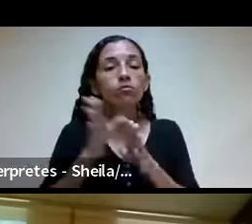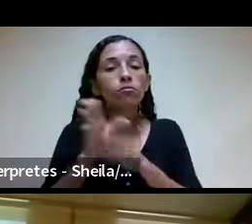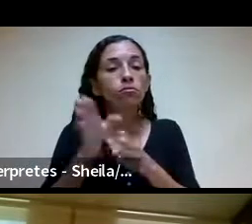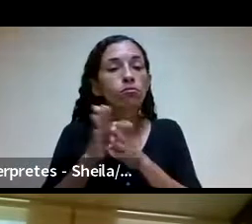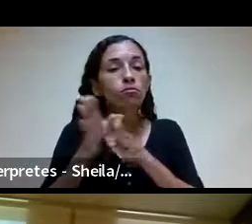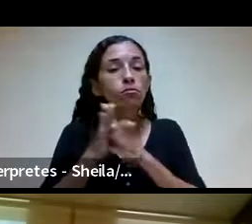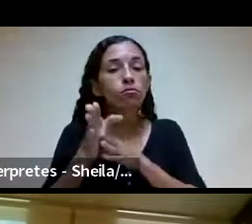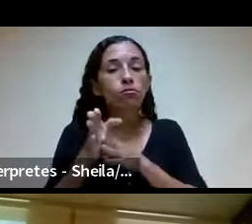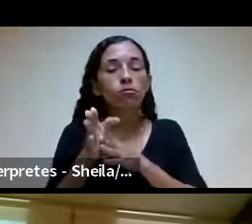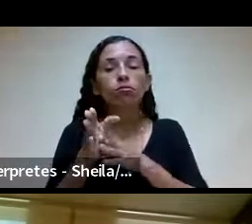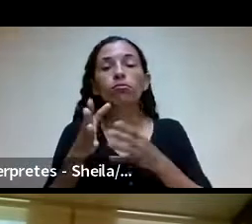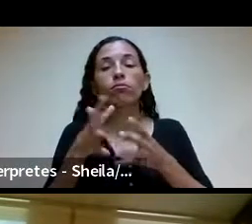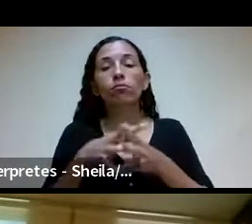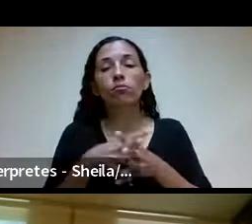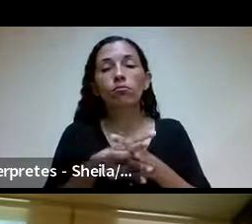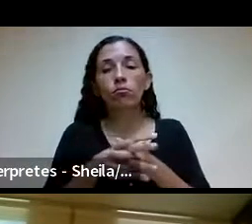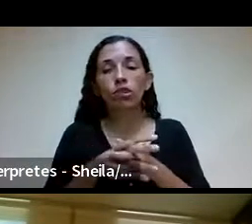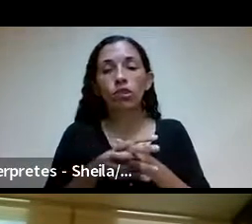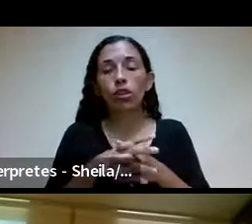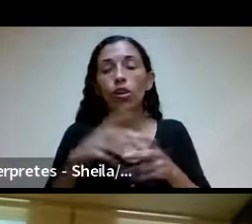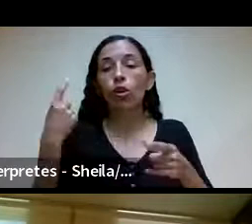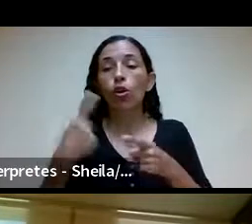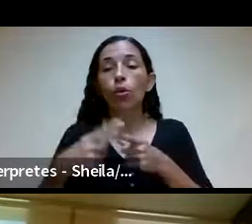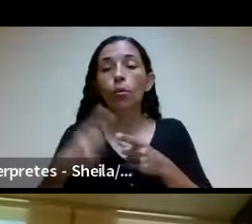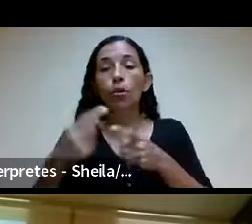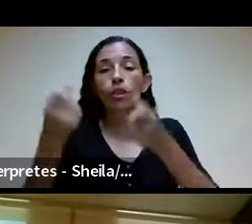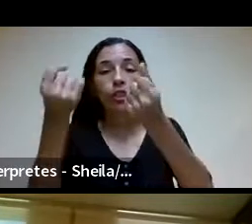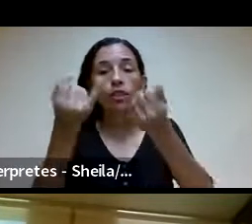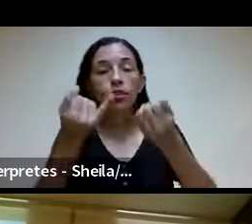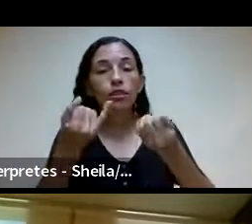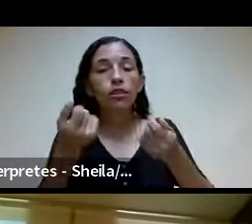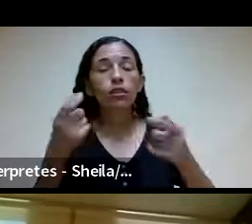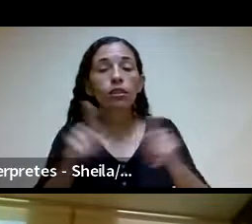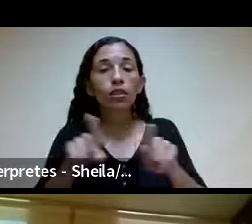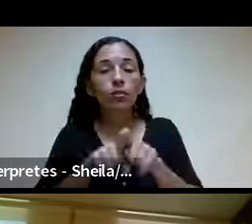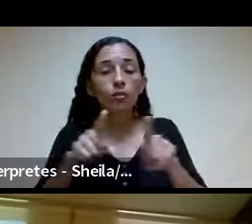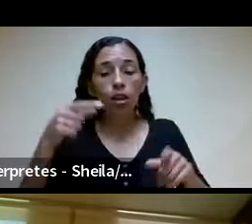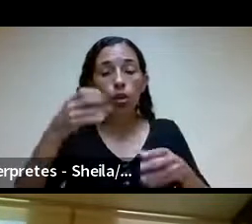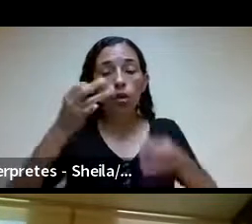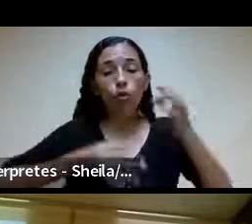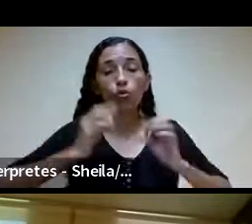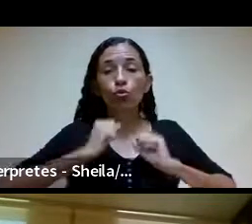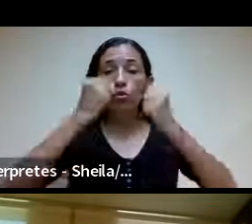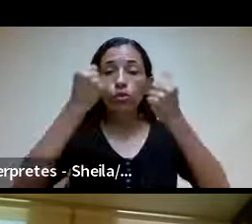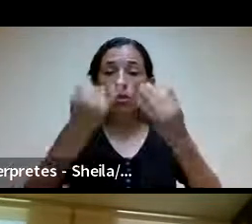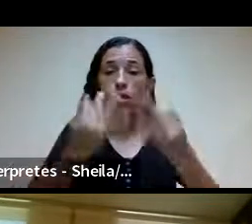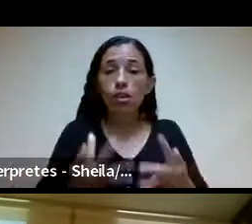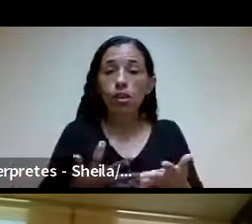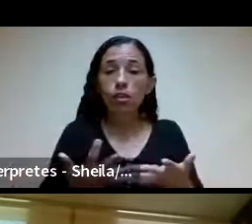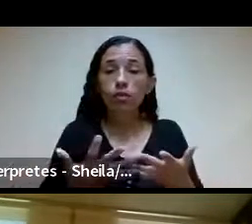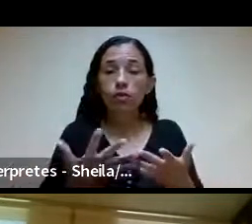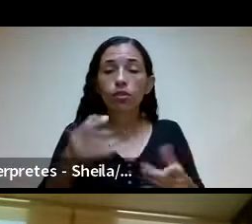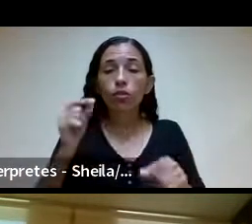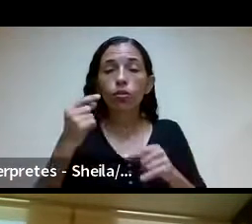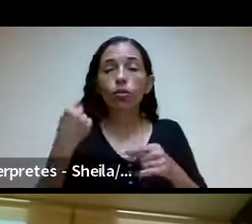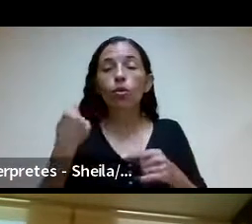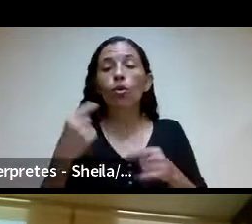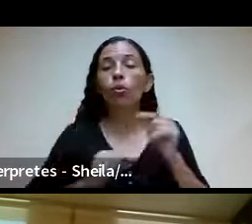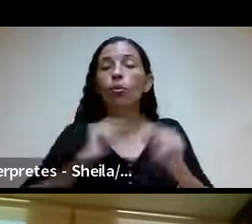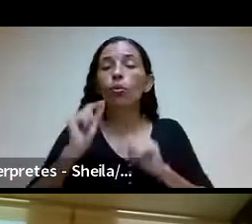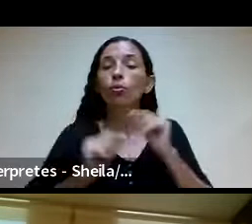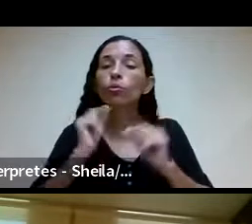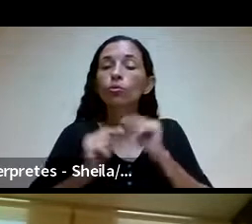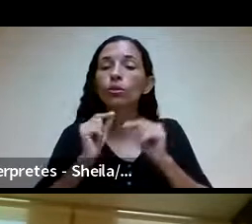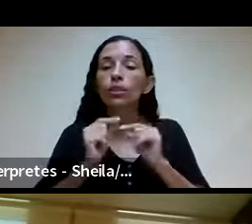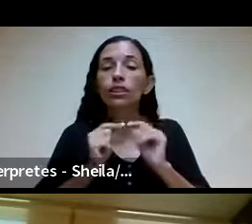decisão judicial sob o fundamento de que a prova dos autos seria suficiente para a demonstração das práticas de captação ilícita